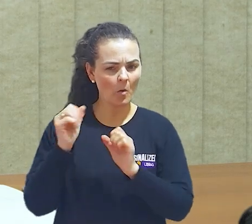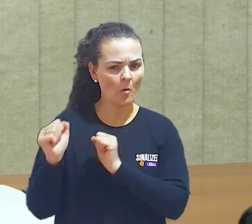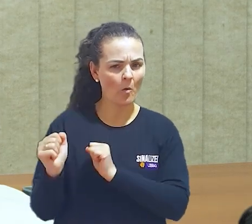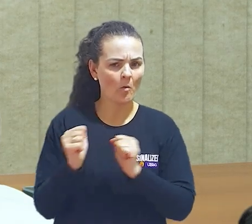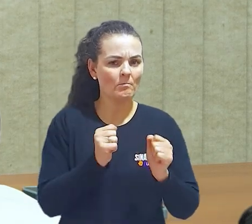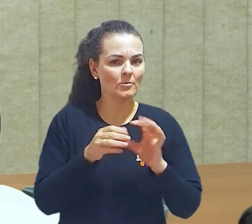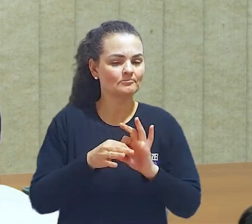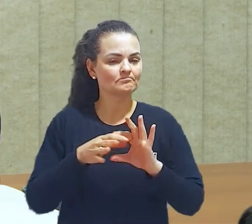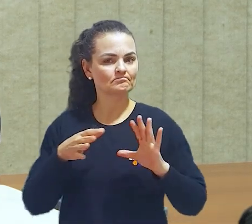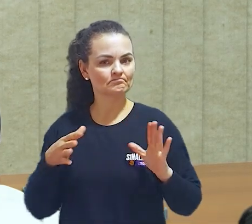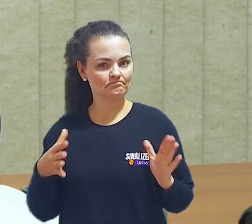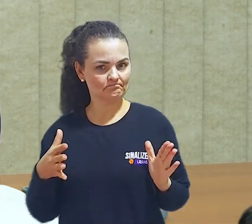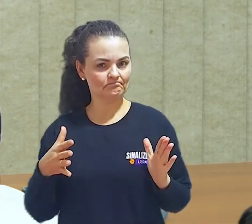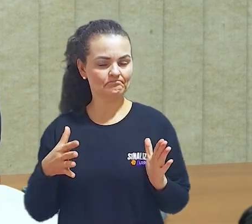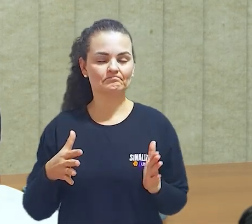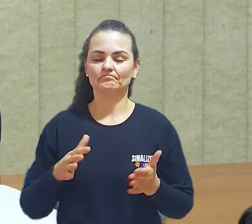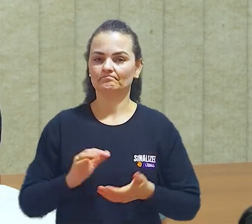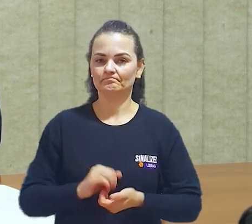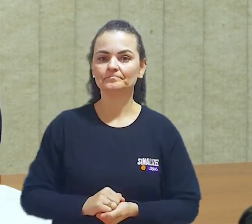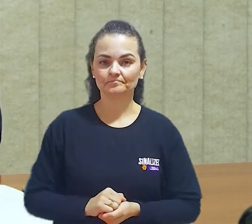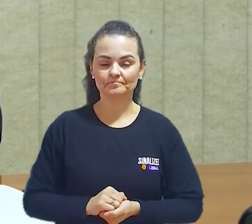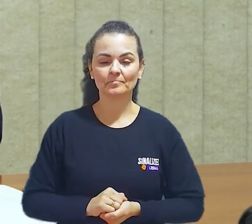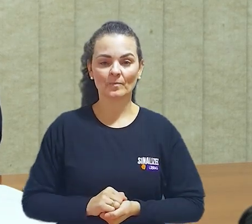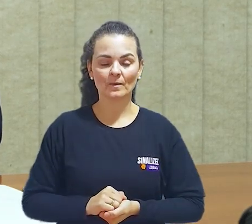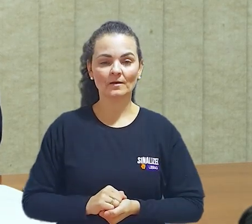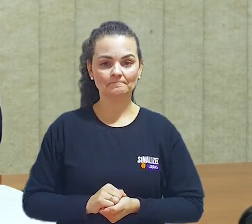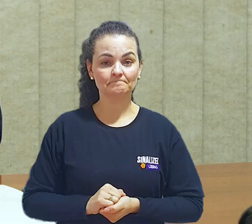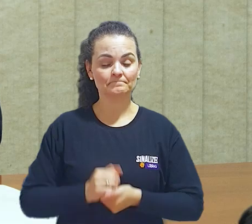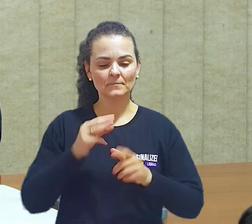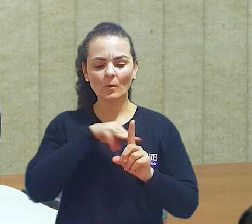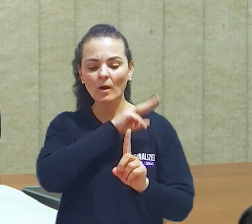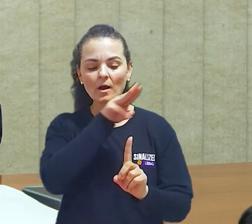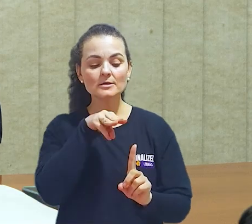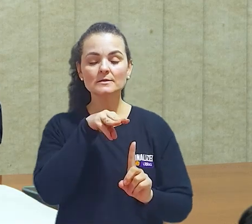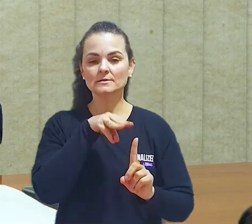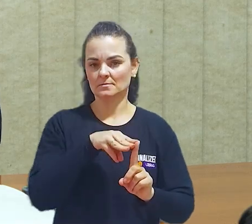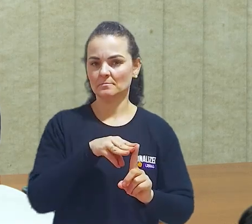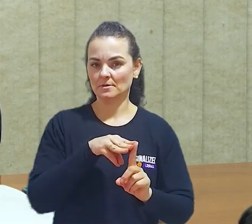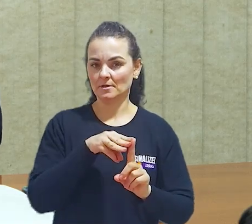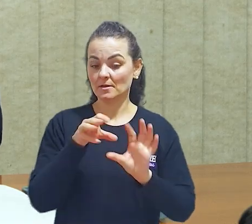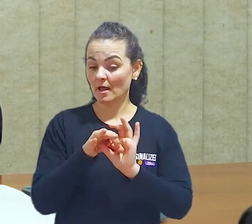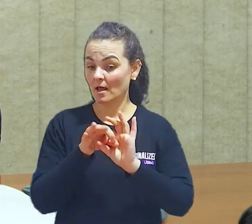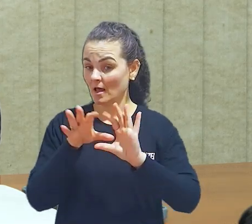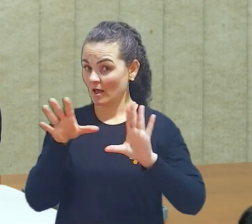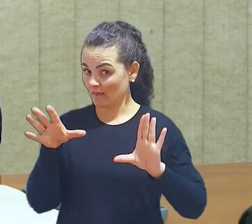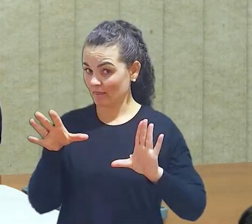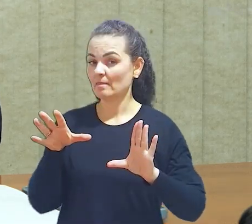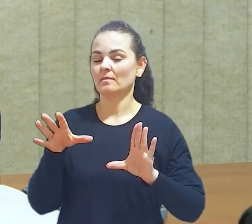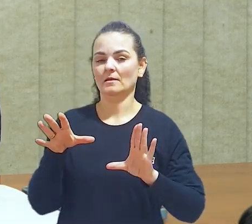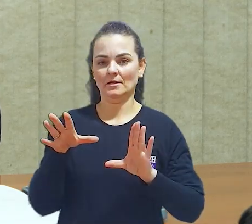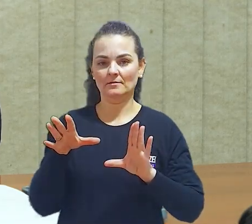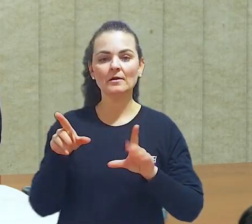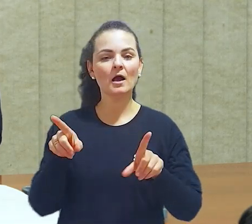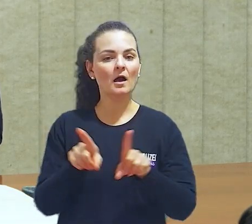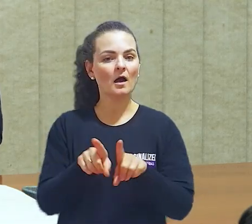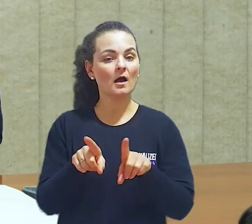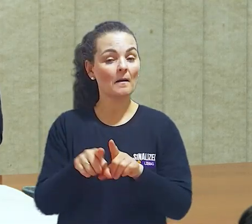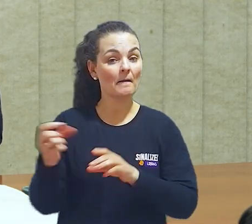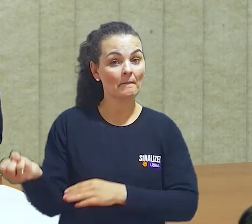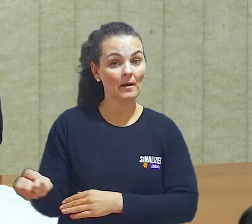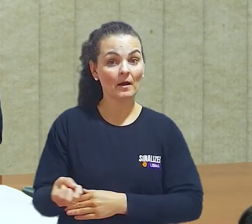independente. Então, essa meta, tanto da independência quanto também da